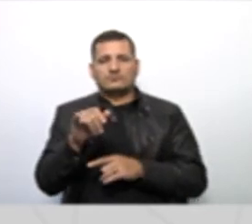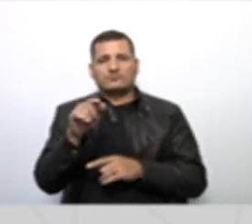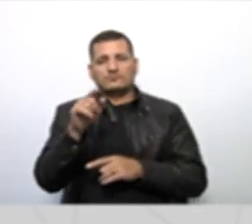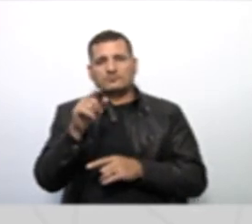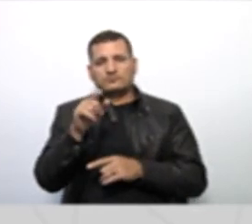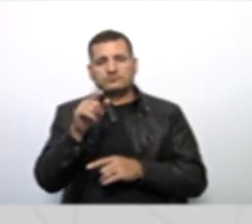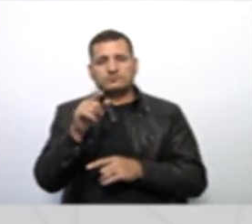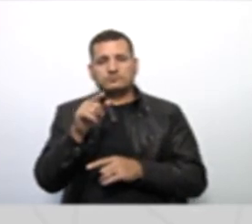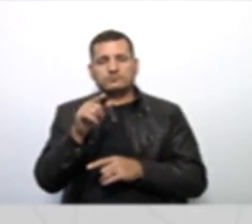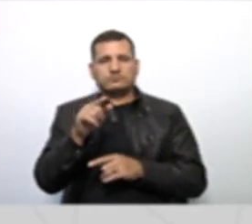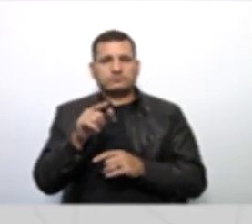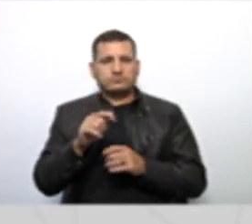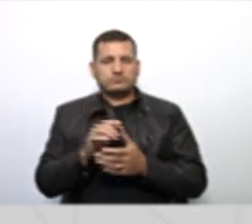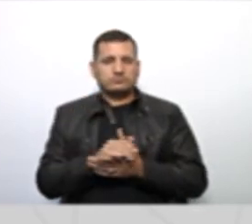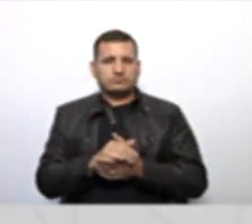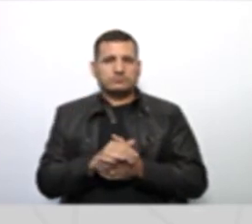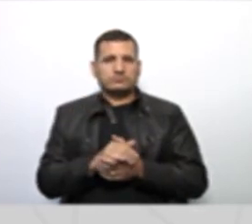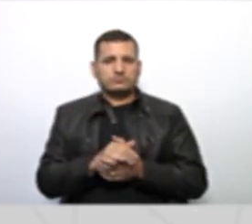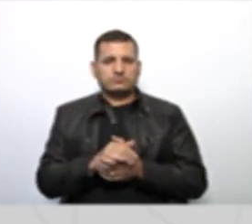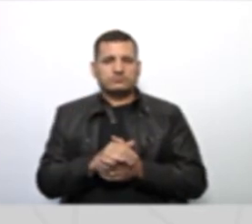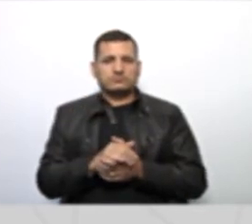o executou.